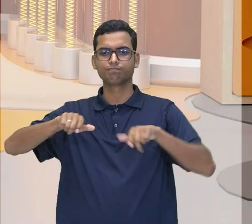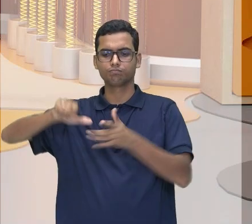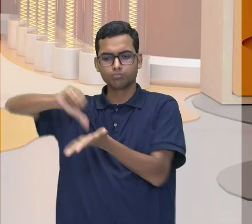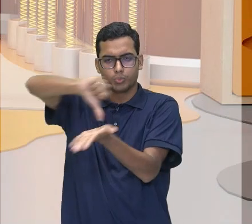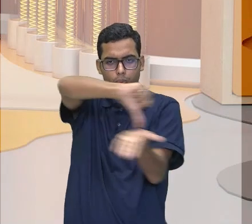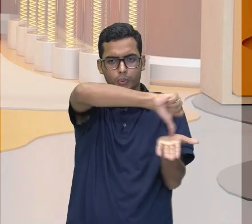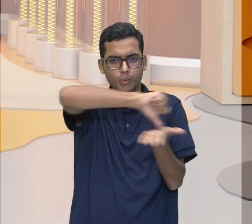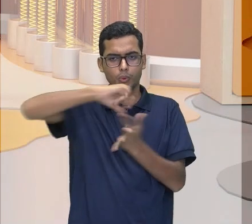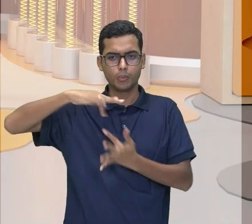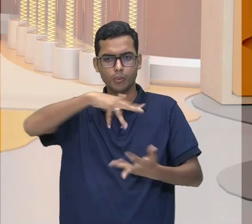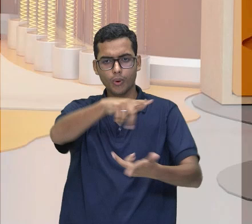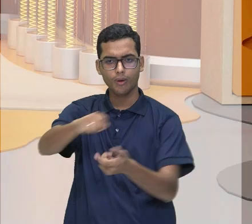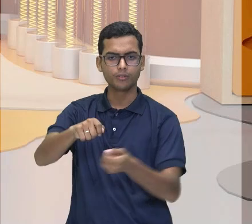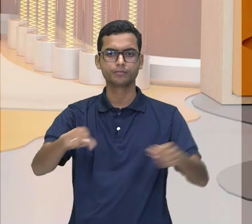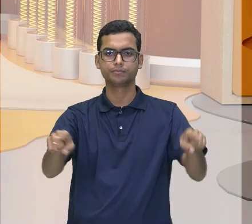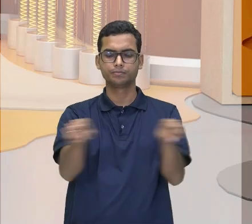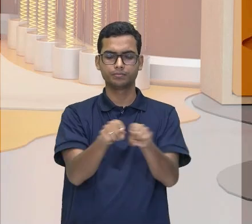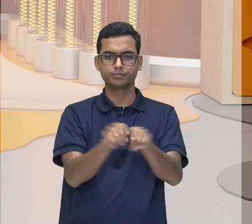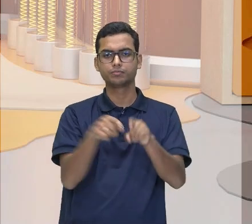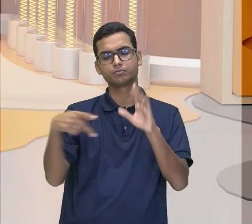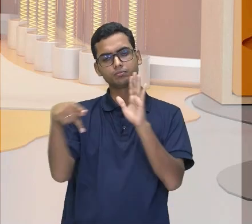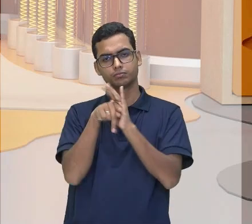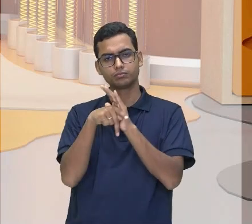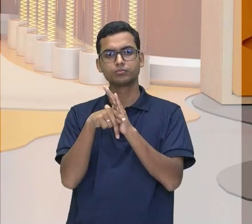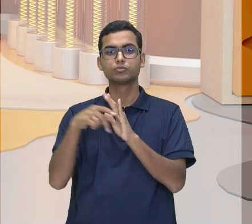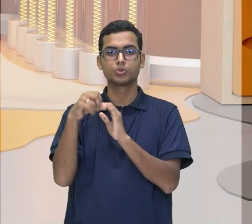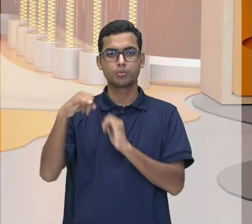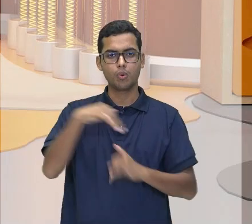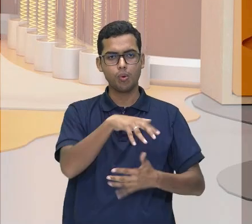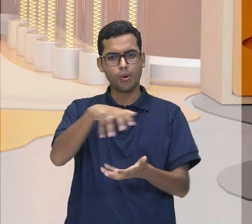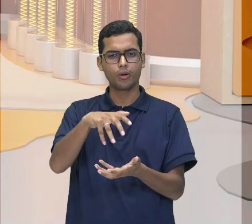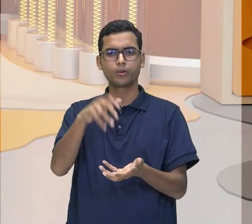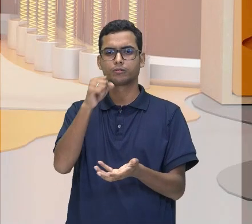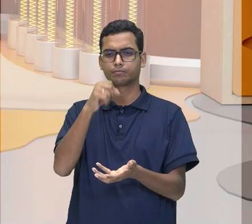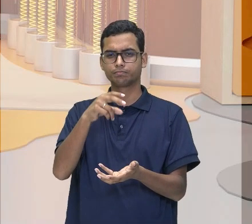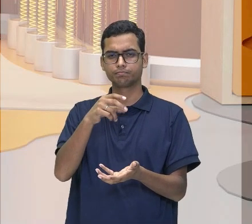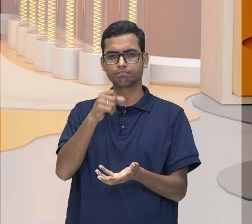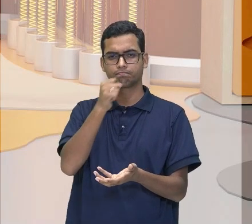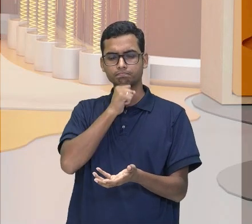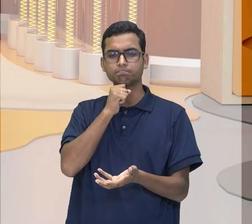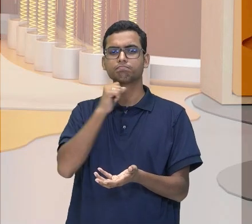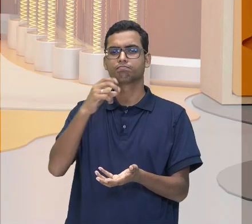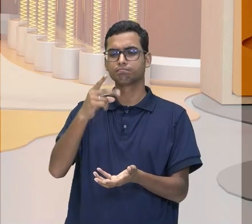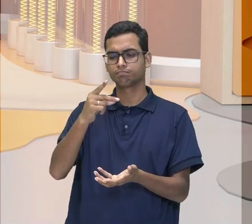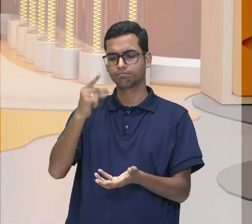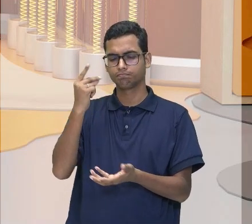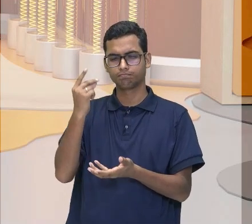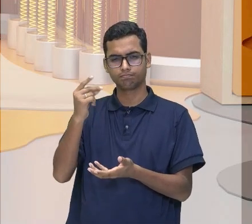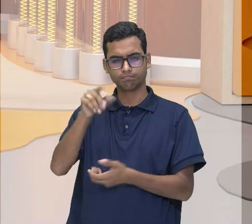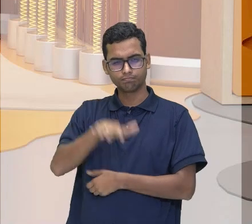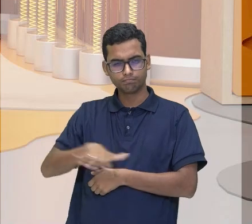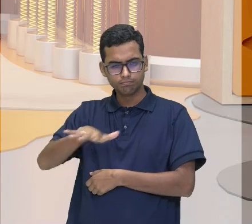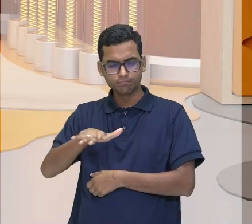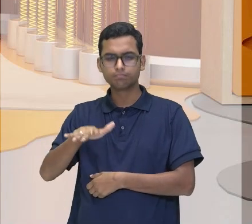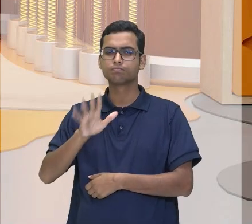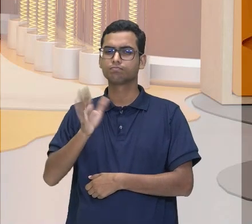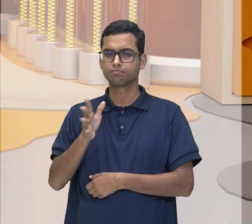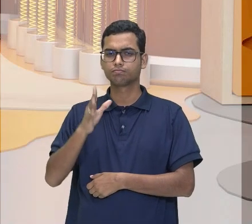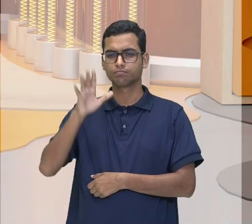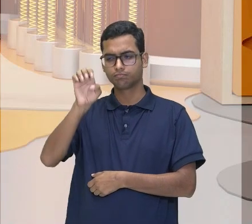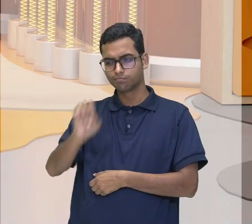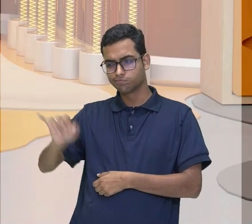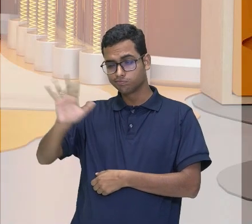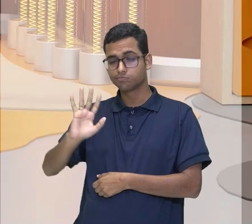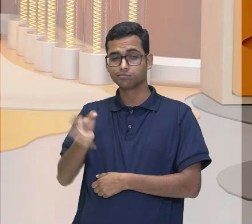território compreende o Velho Mundo. Mas por que Velho Mundo? Porque era uma área já conhecida pelos europeus, certo? A